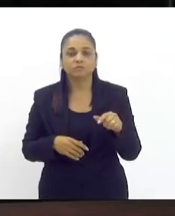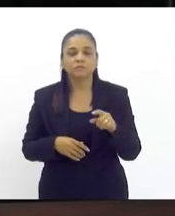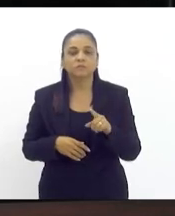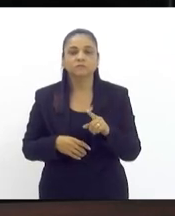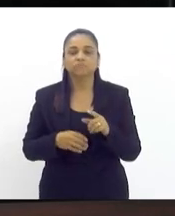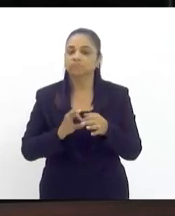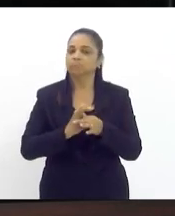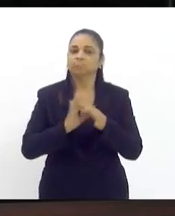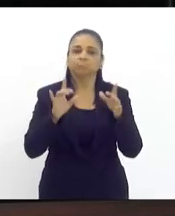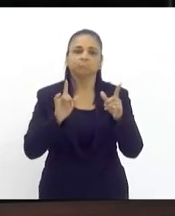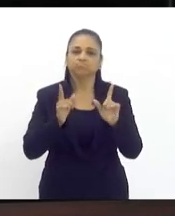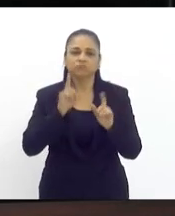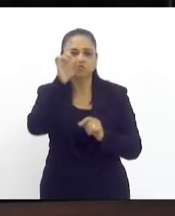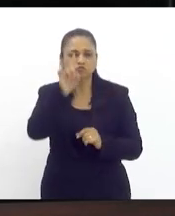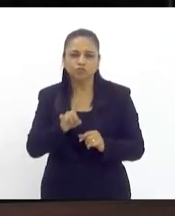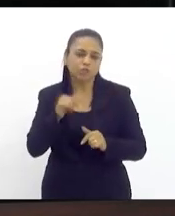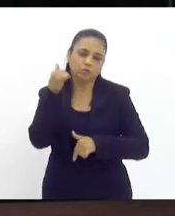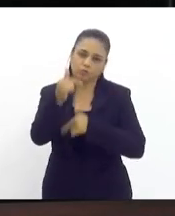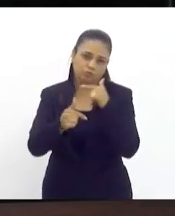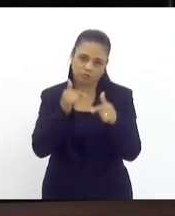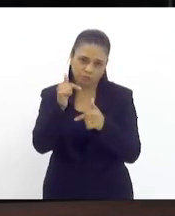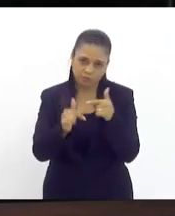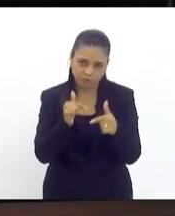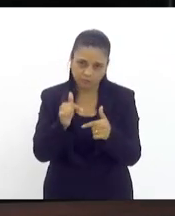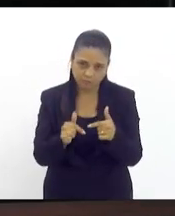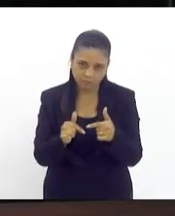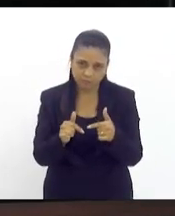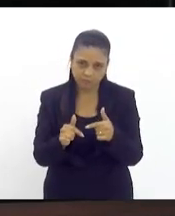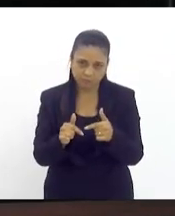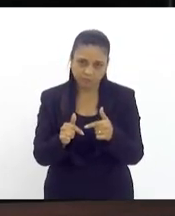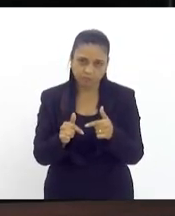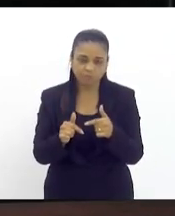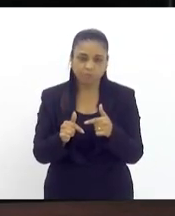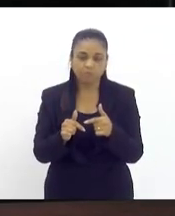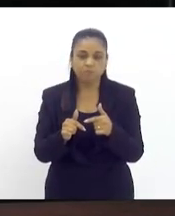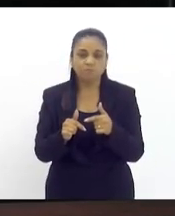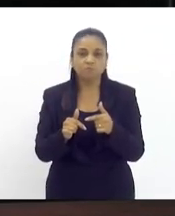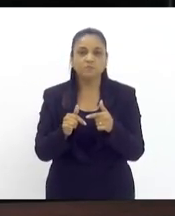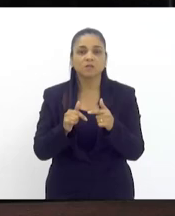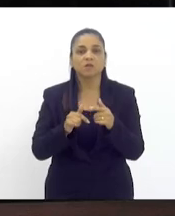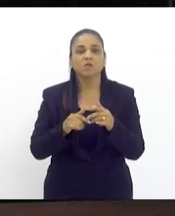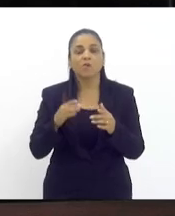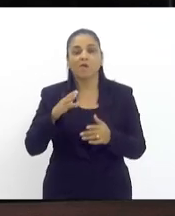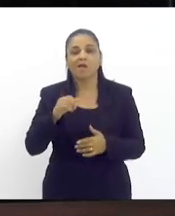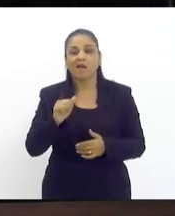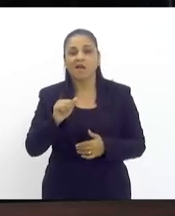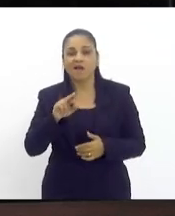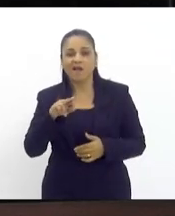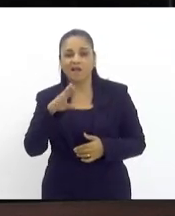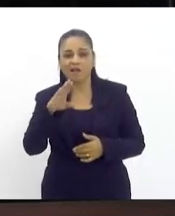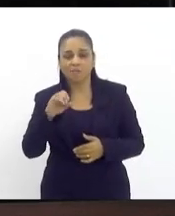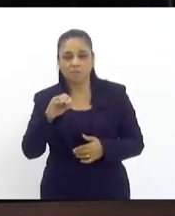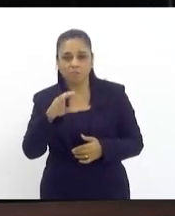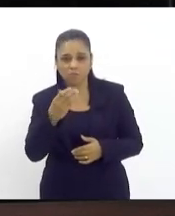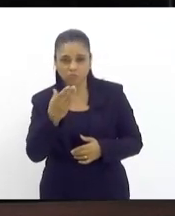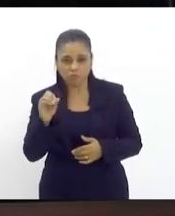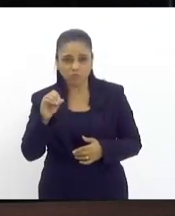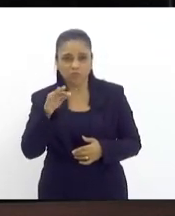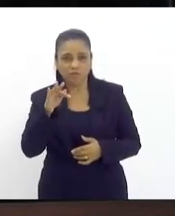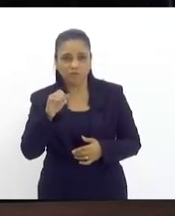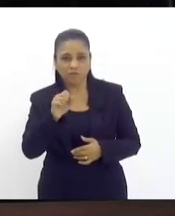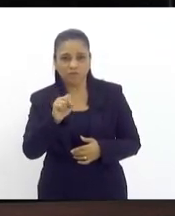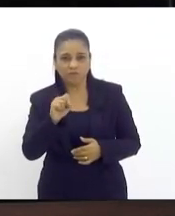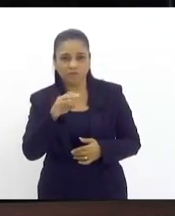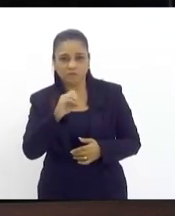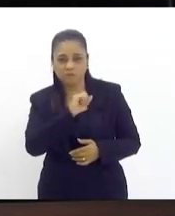abrimos mão do direito dos trabalhadores o acabou-se fiscal da forma que foi apresentado se